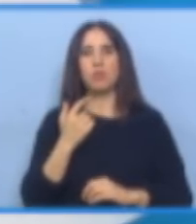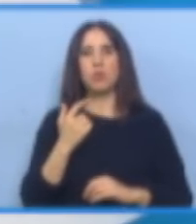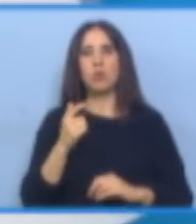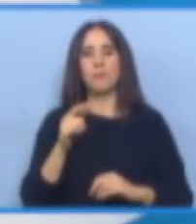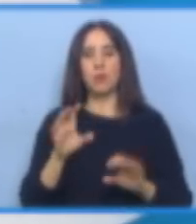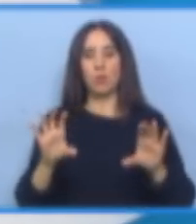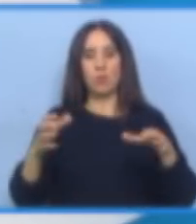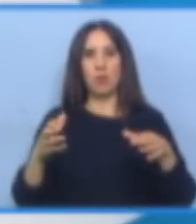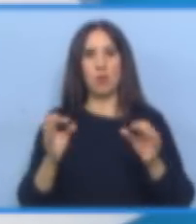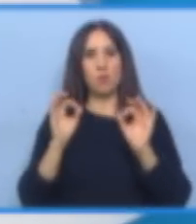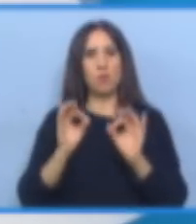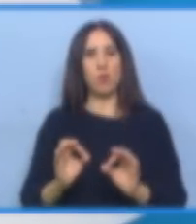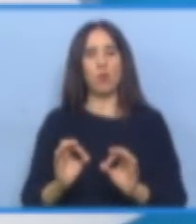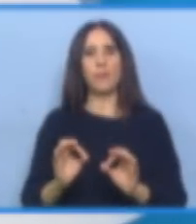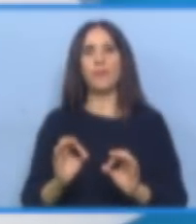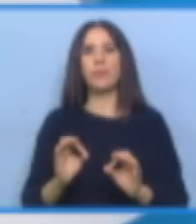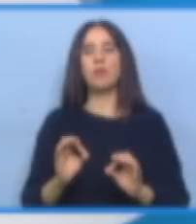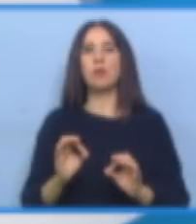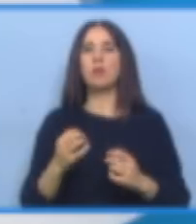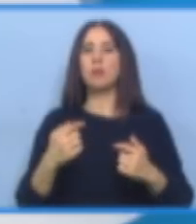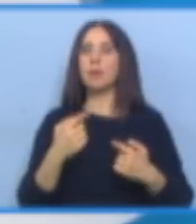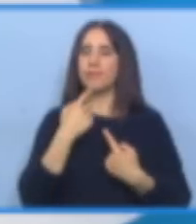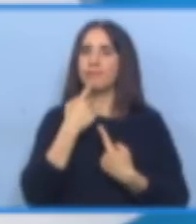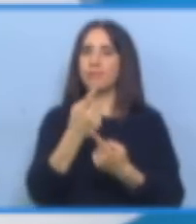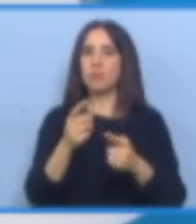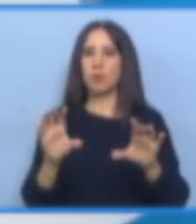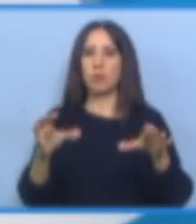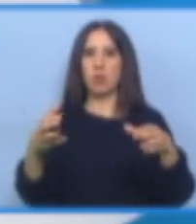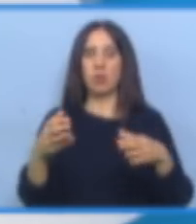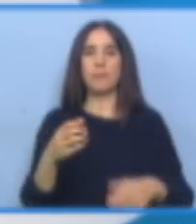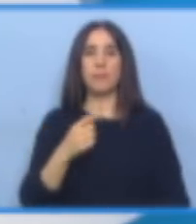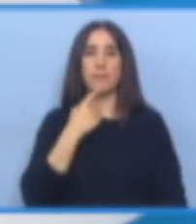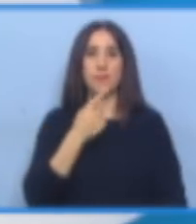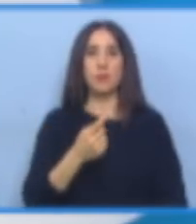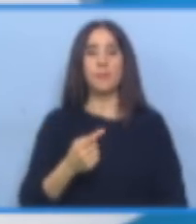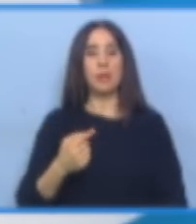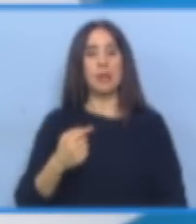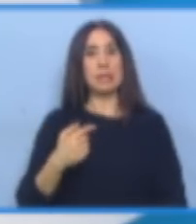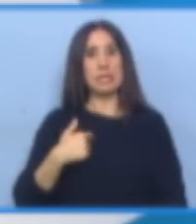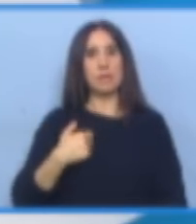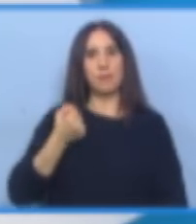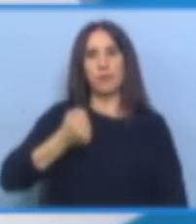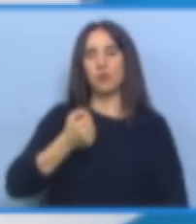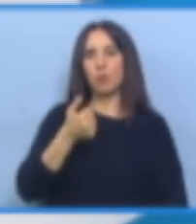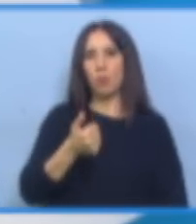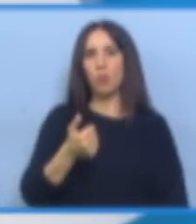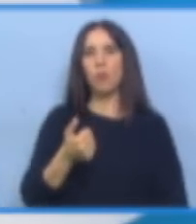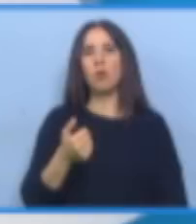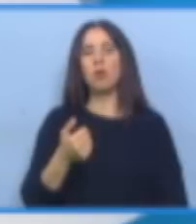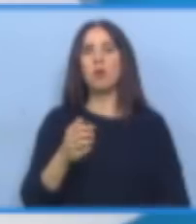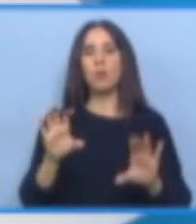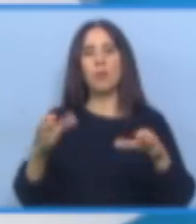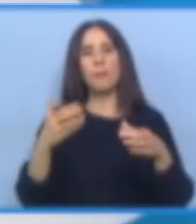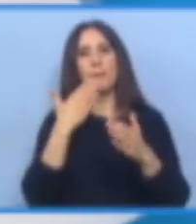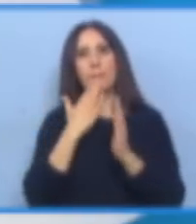desta comunidade, dá também o tom à comunidade. Assim como ele é o bom pastor, ela pede à comunidade, e